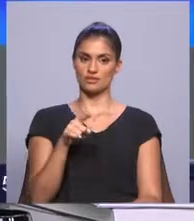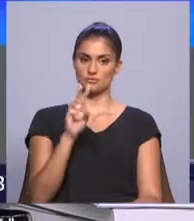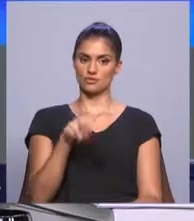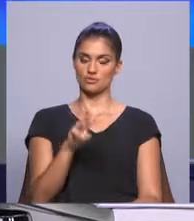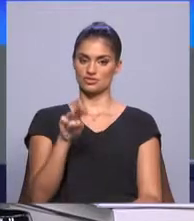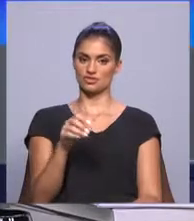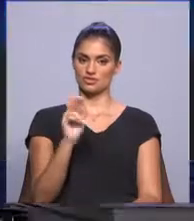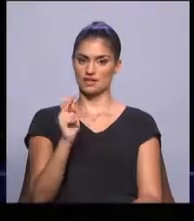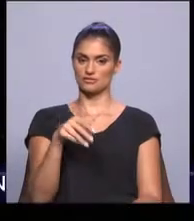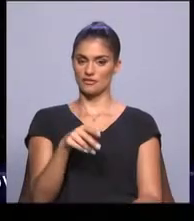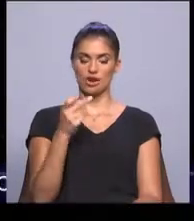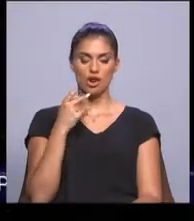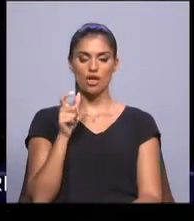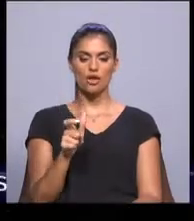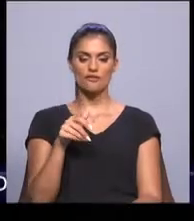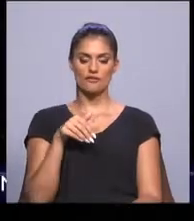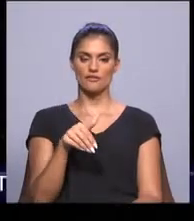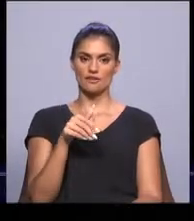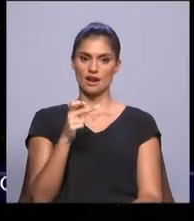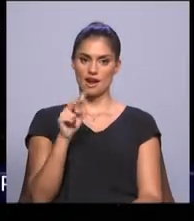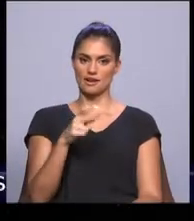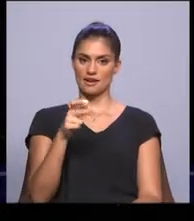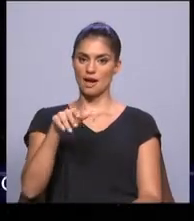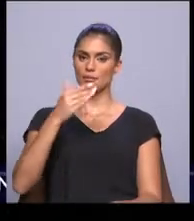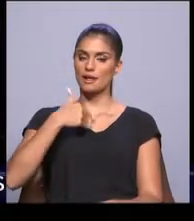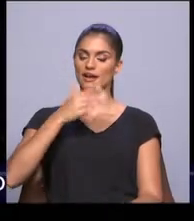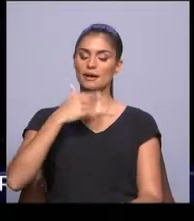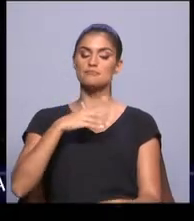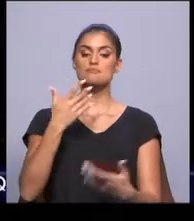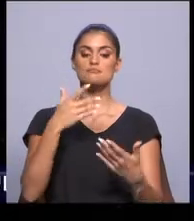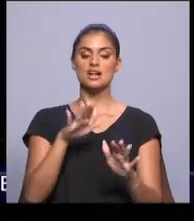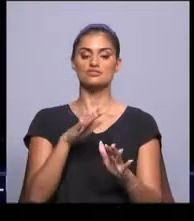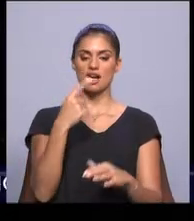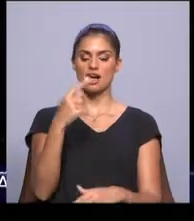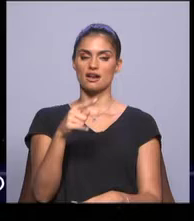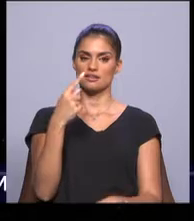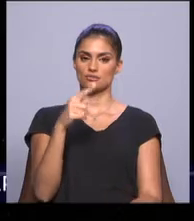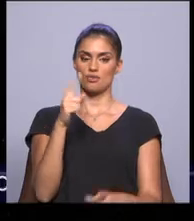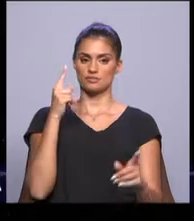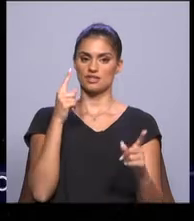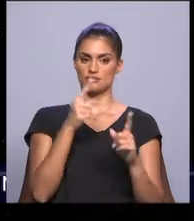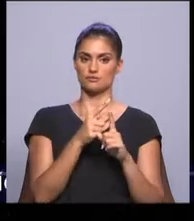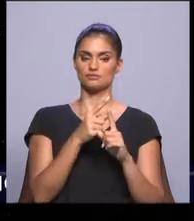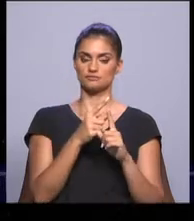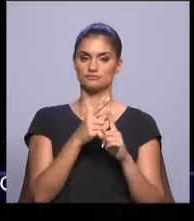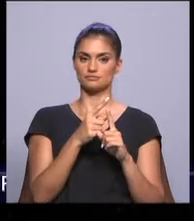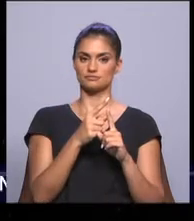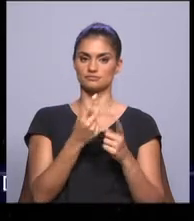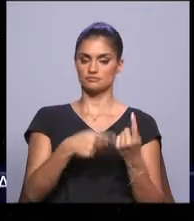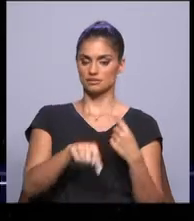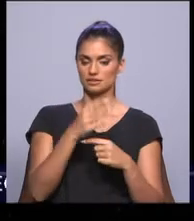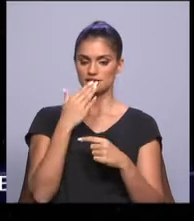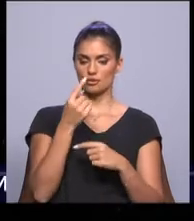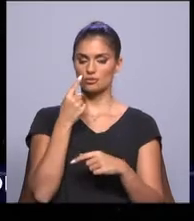tornar uma coisa muito pequenininha, uma anã branca a arrefecer, mas tem ali uma missão da Agência Espacial Europeia que está a tentar conhecer